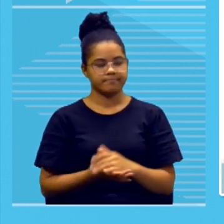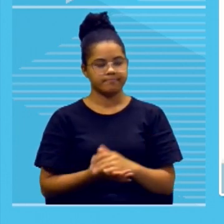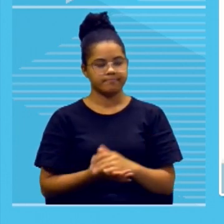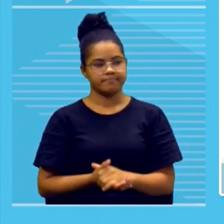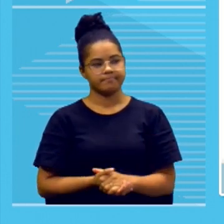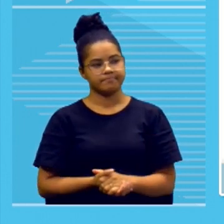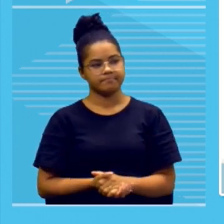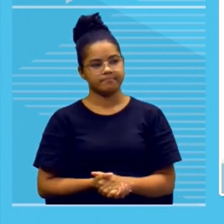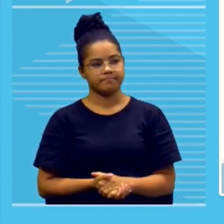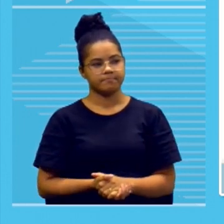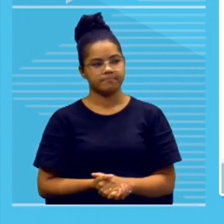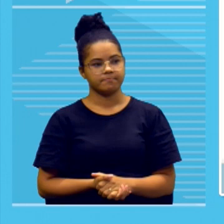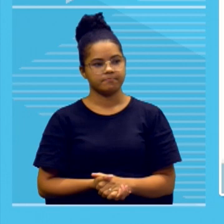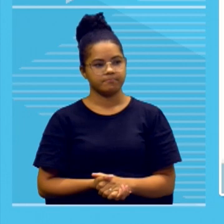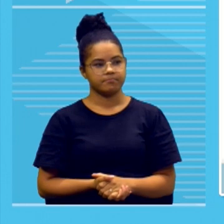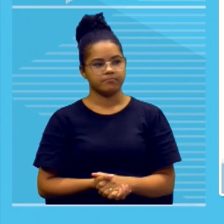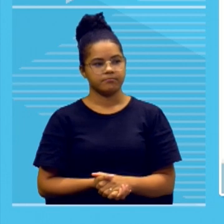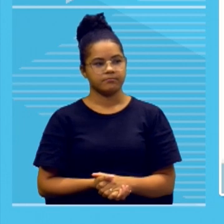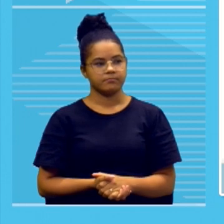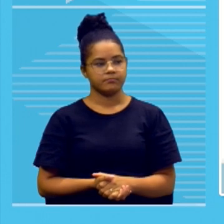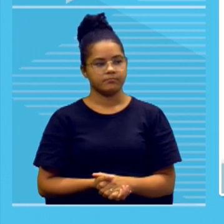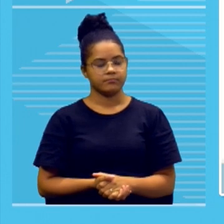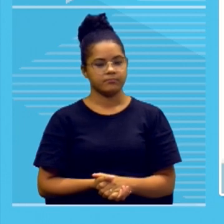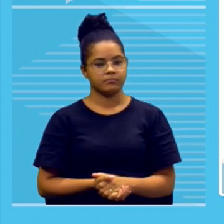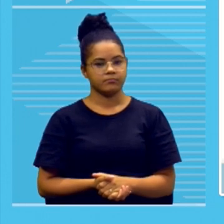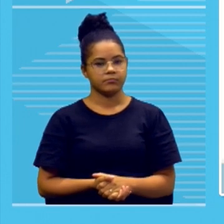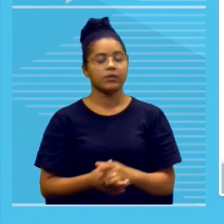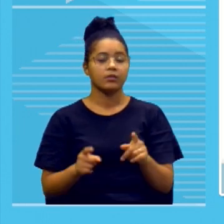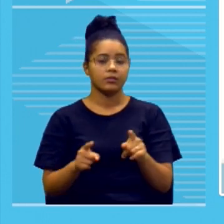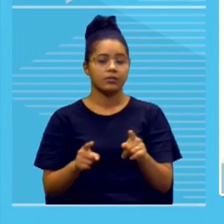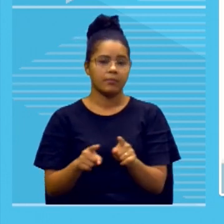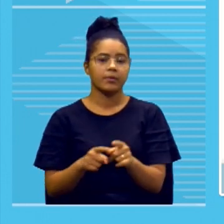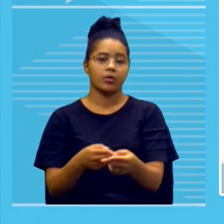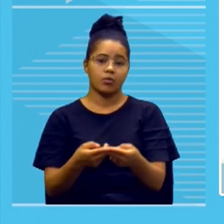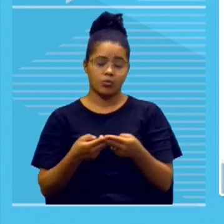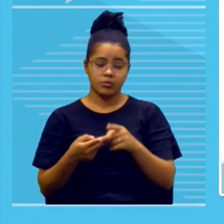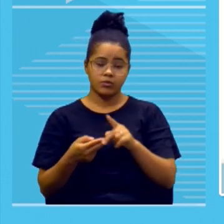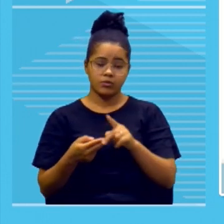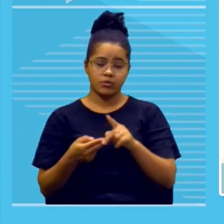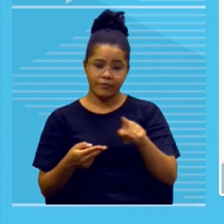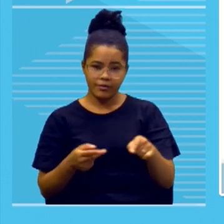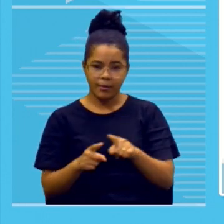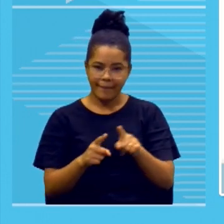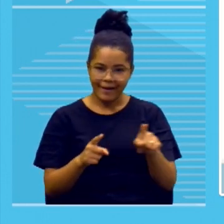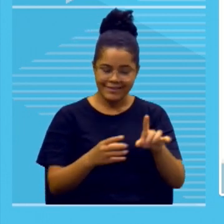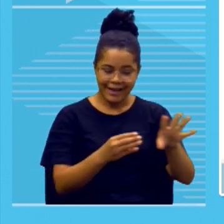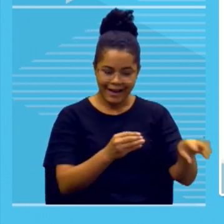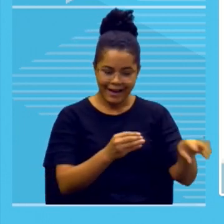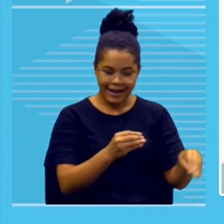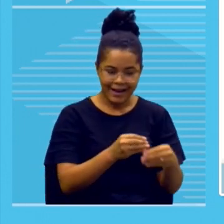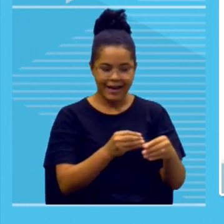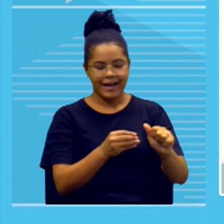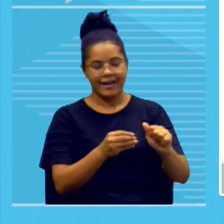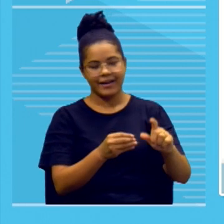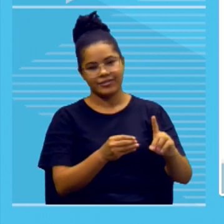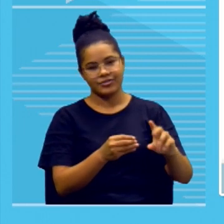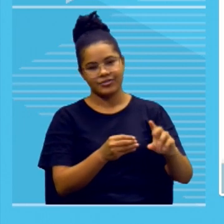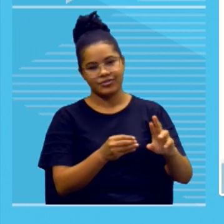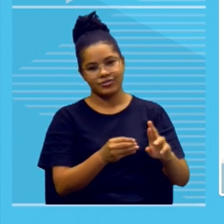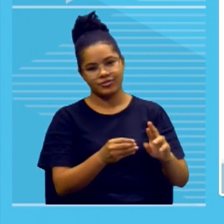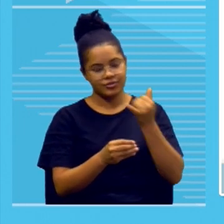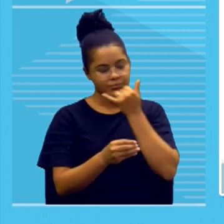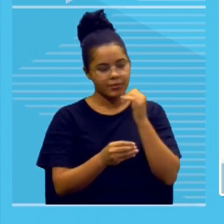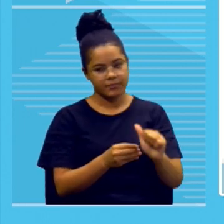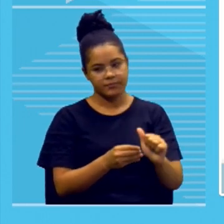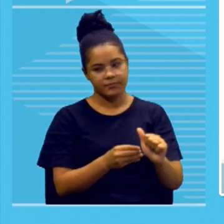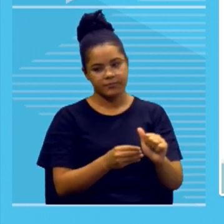coordenadas sindéticas, elas se separam por vírgula, exceto as aditivas. E veja